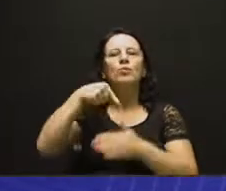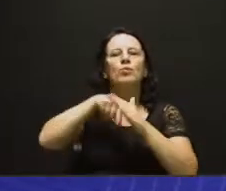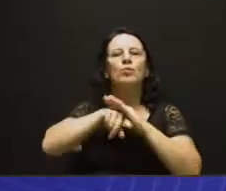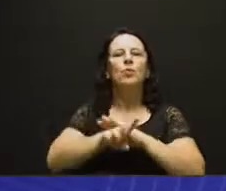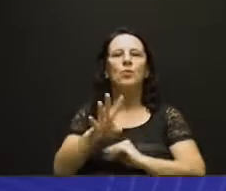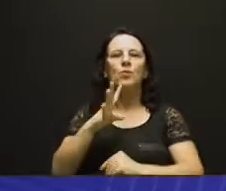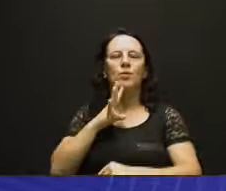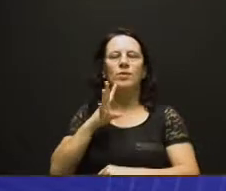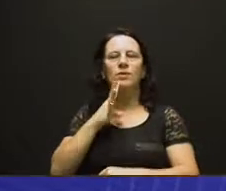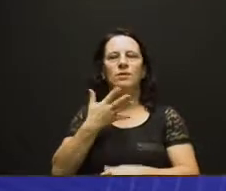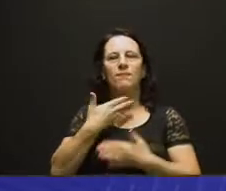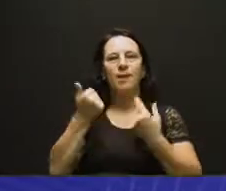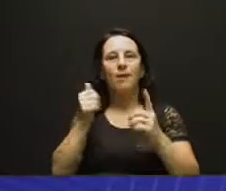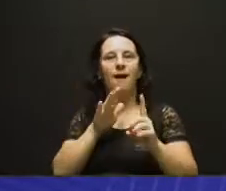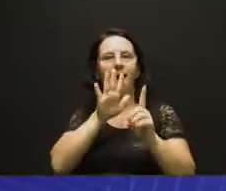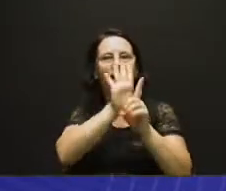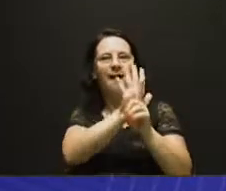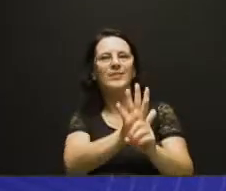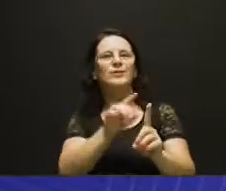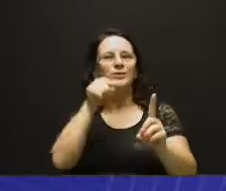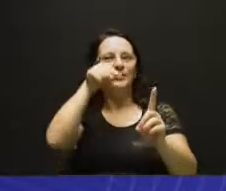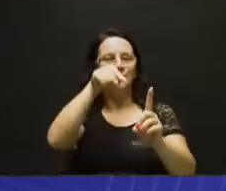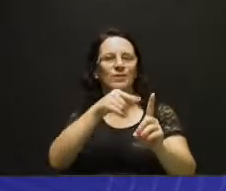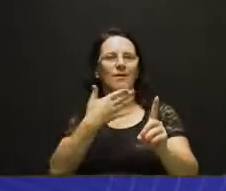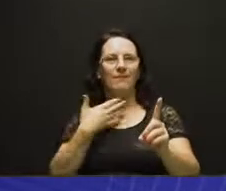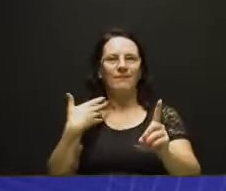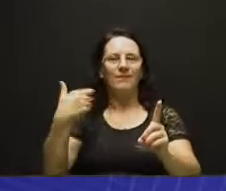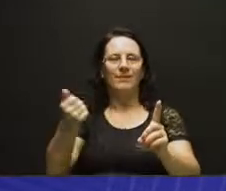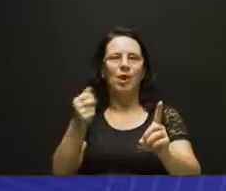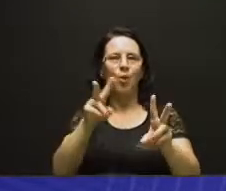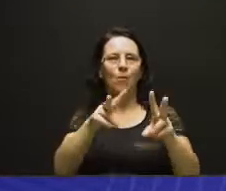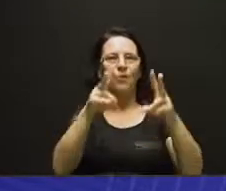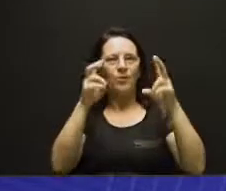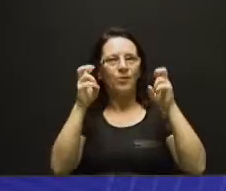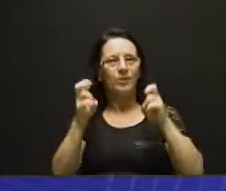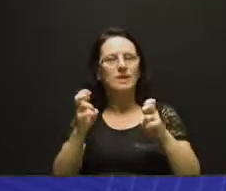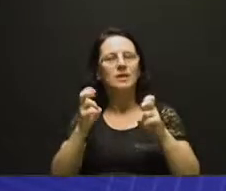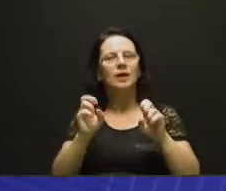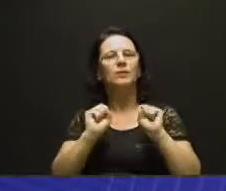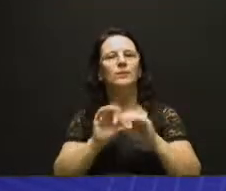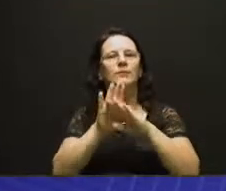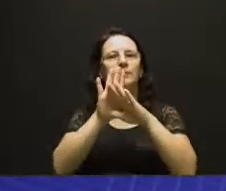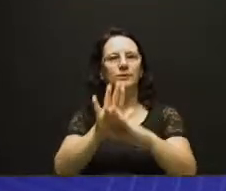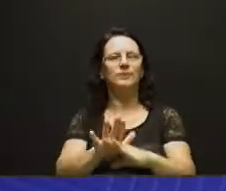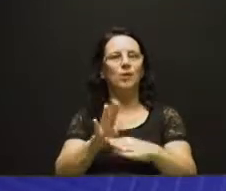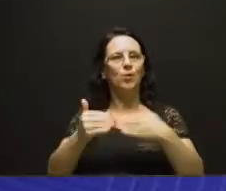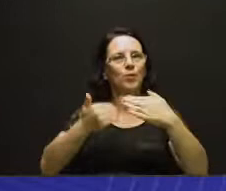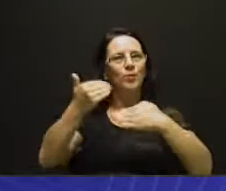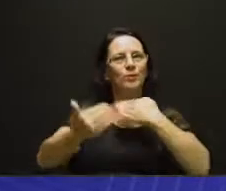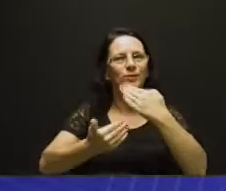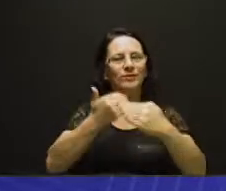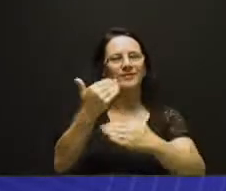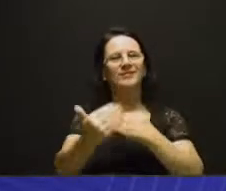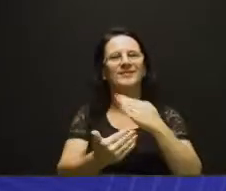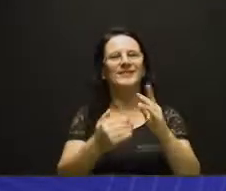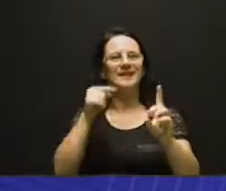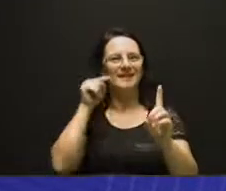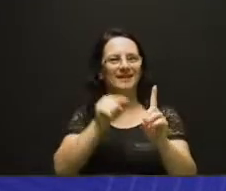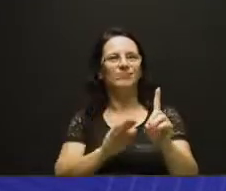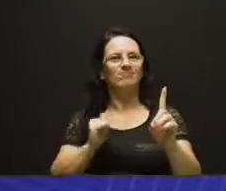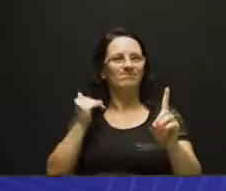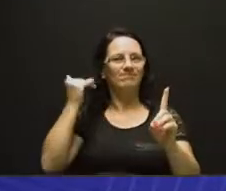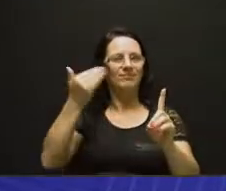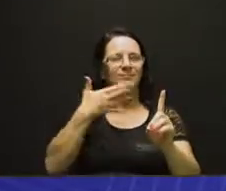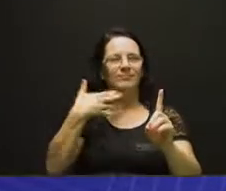melhor ajudar aquele aluno com melhor observá lo para poder contribuir com o desenvolvimento pleno dele tá